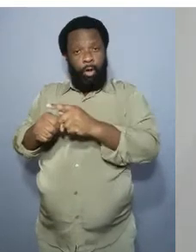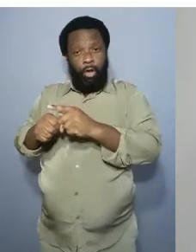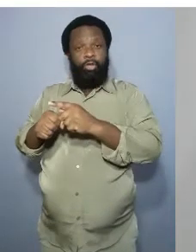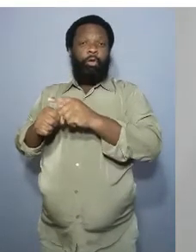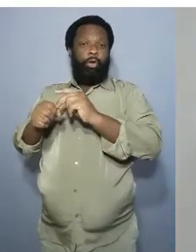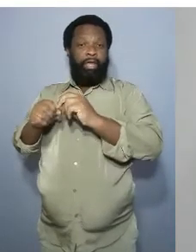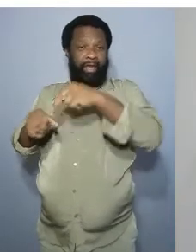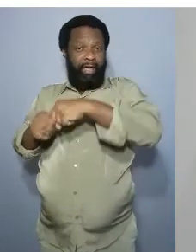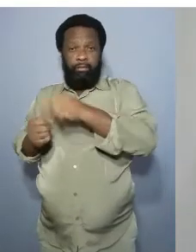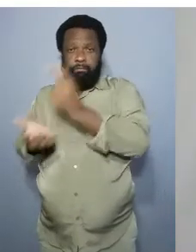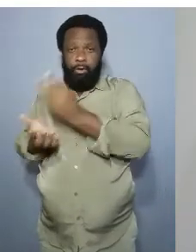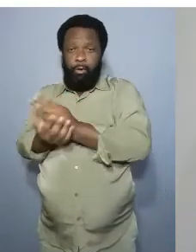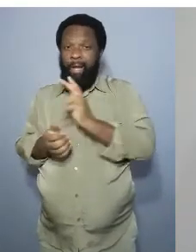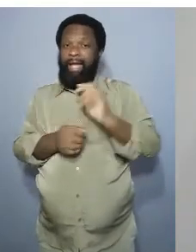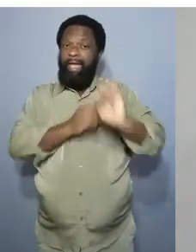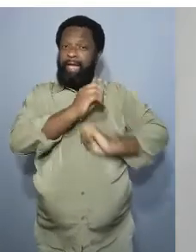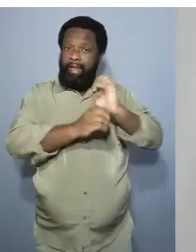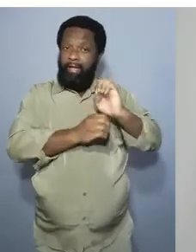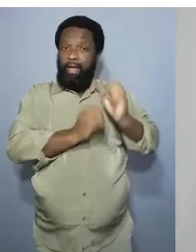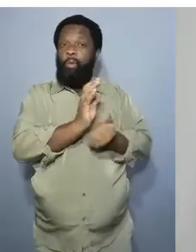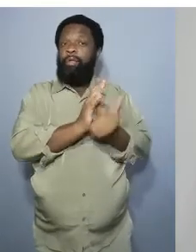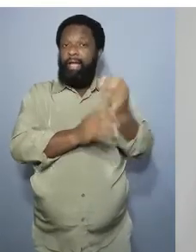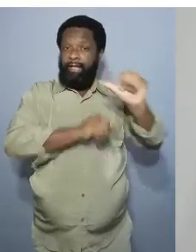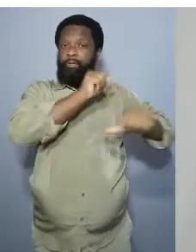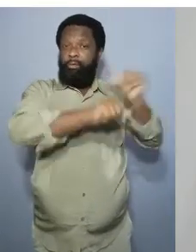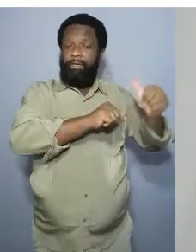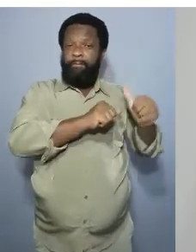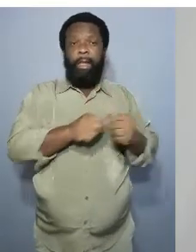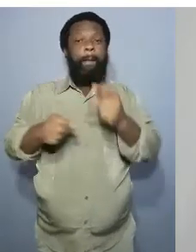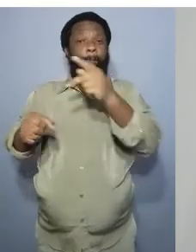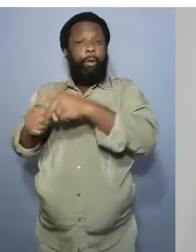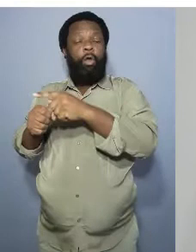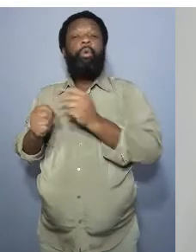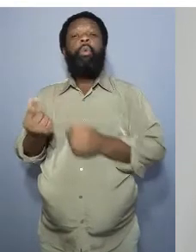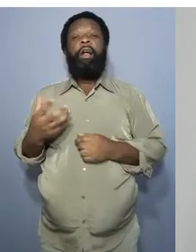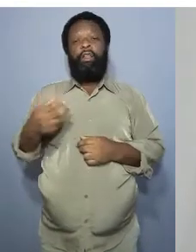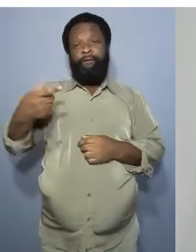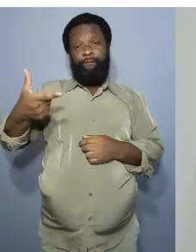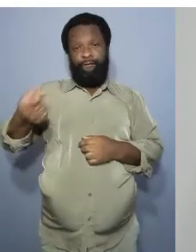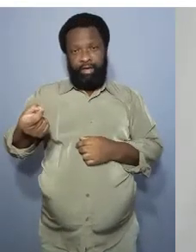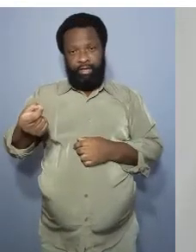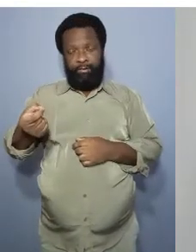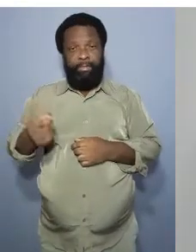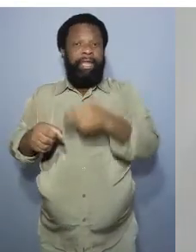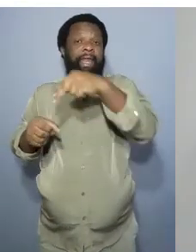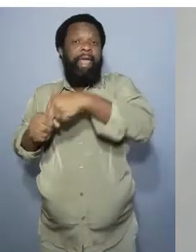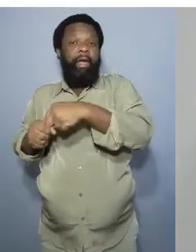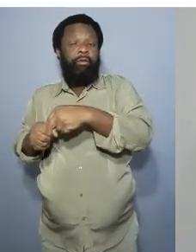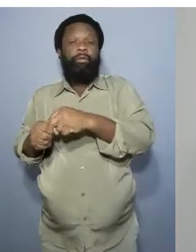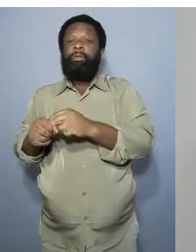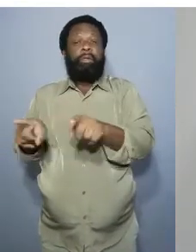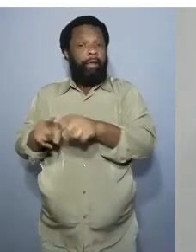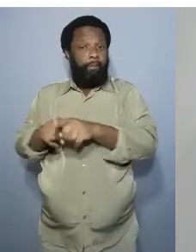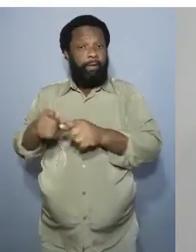muda nos íons o número de elétrons. Então, o número de prótons continua sendo 20. O número de nêutrons continua